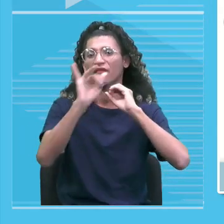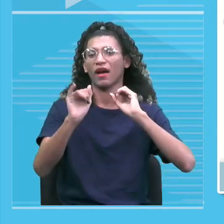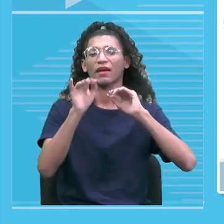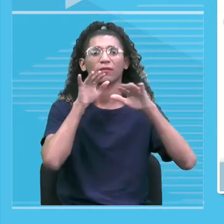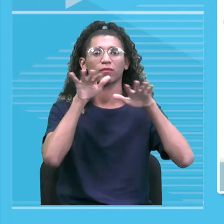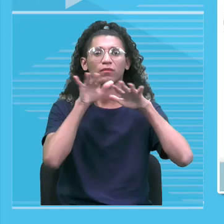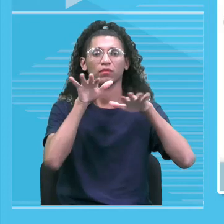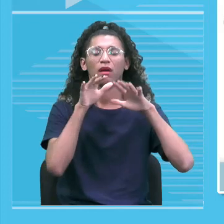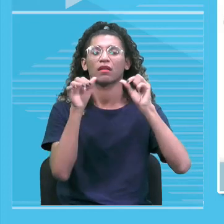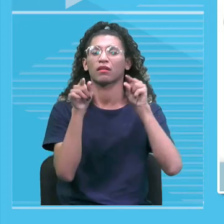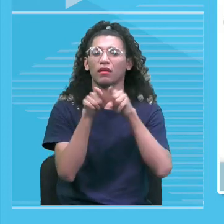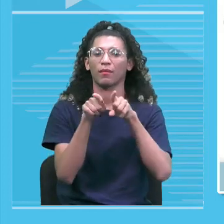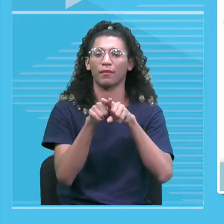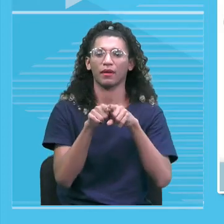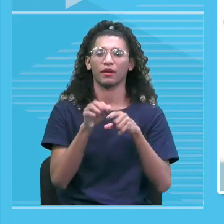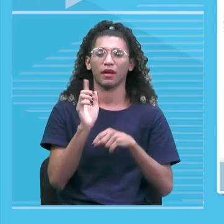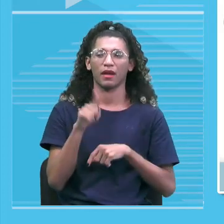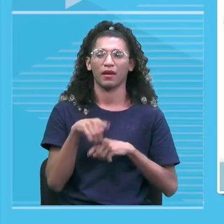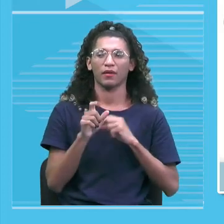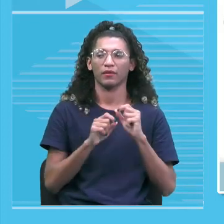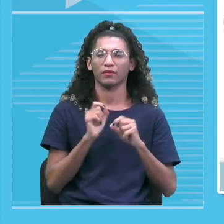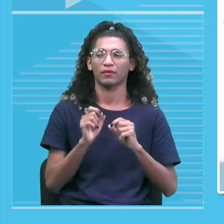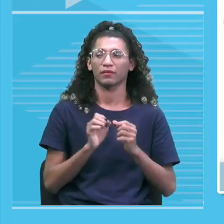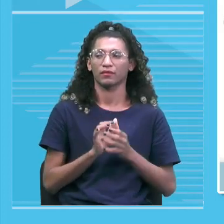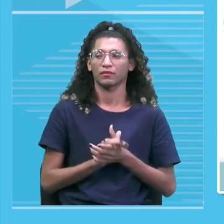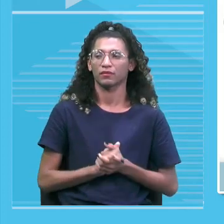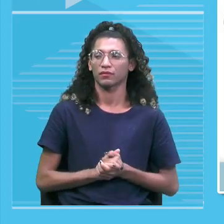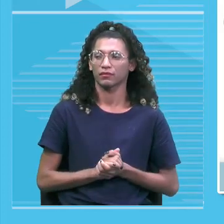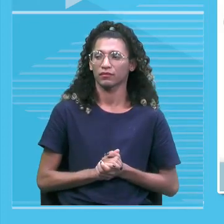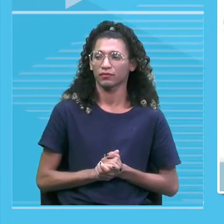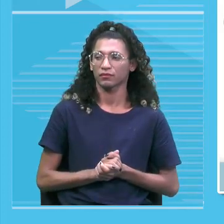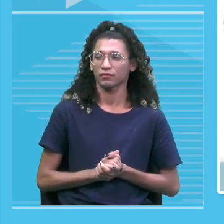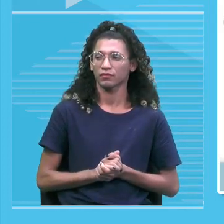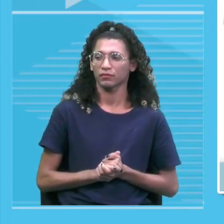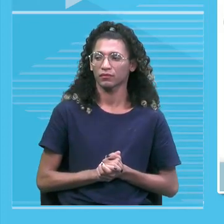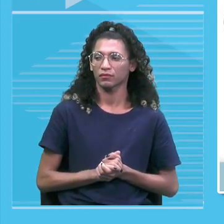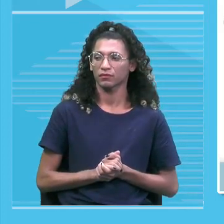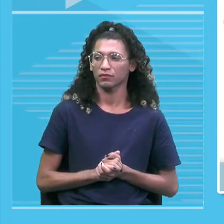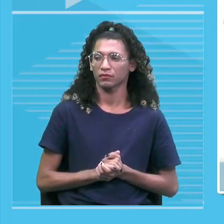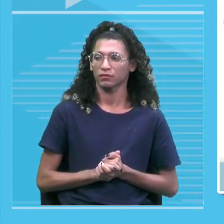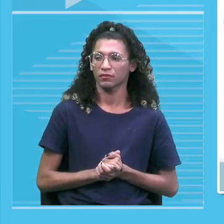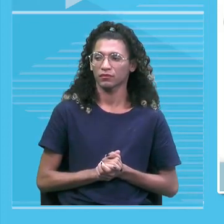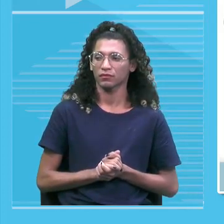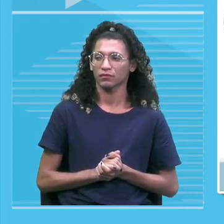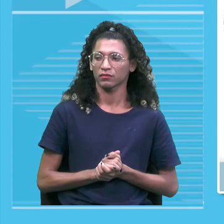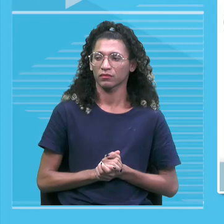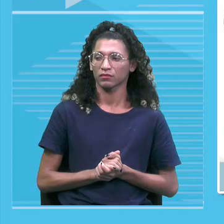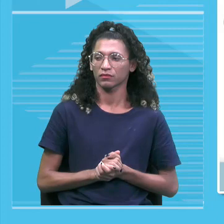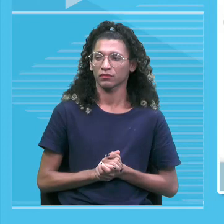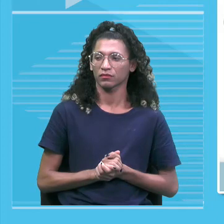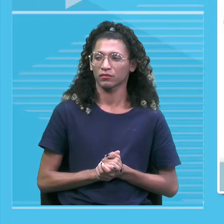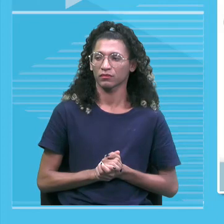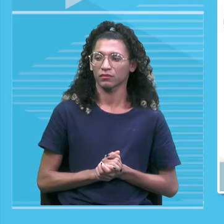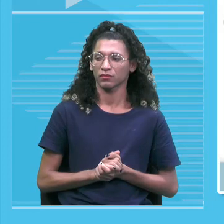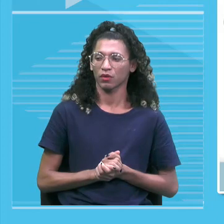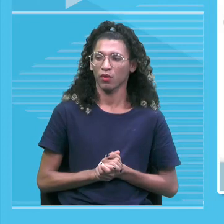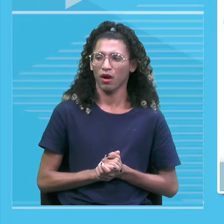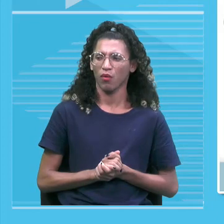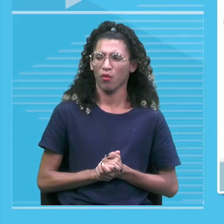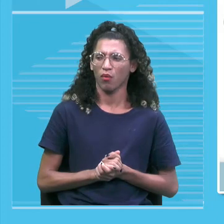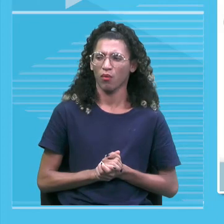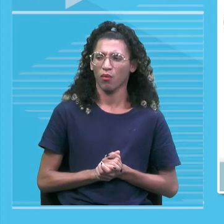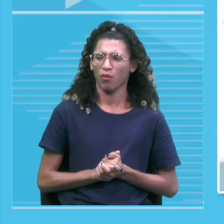uma espécie de transmissão de vibração do Sino para as partículas mais